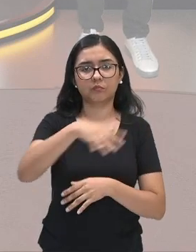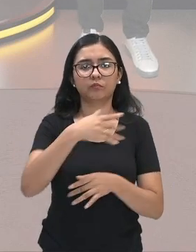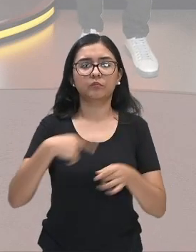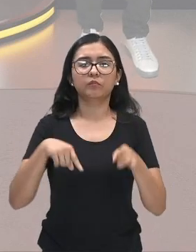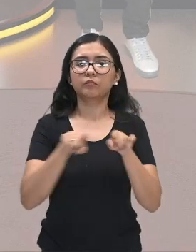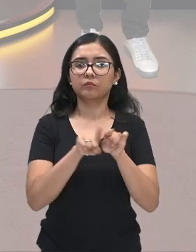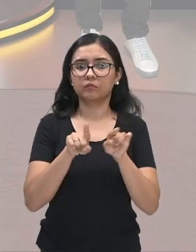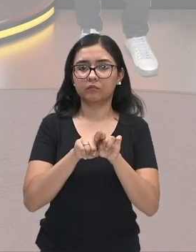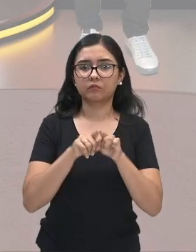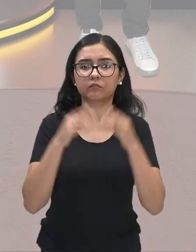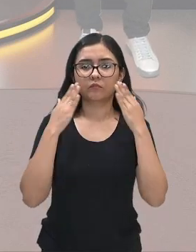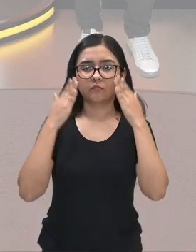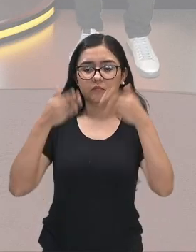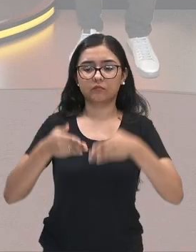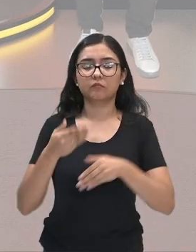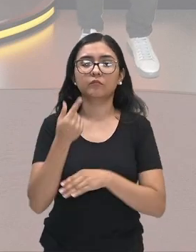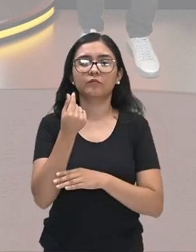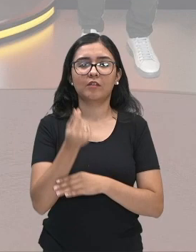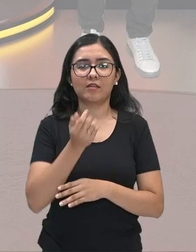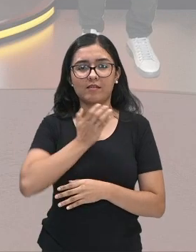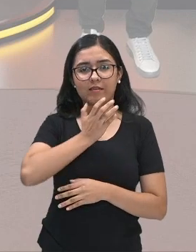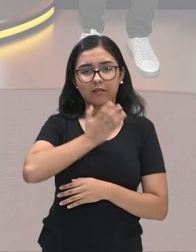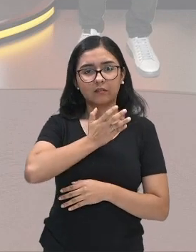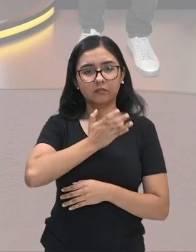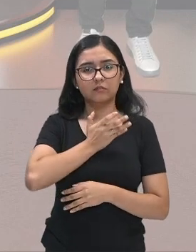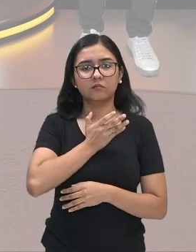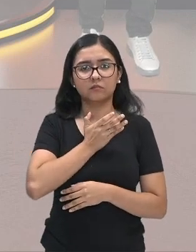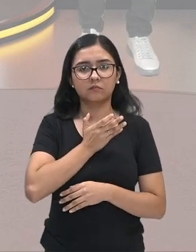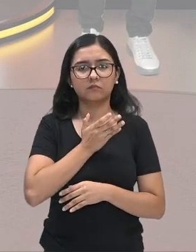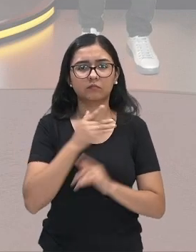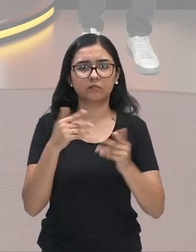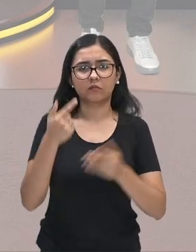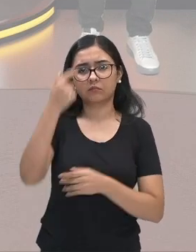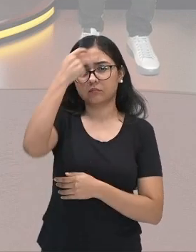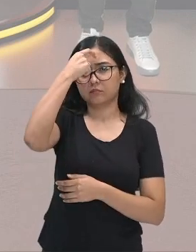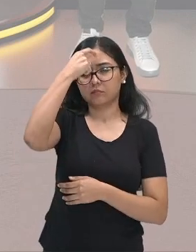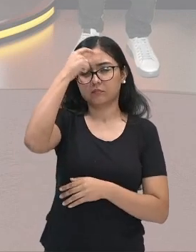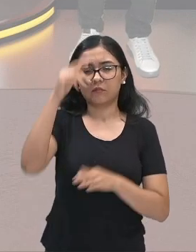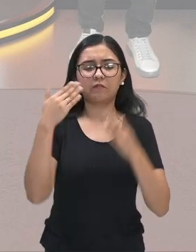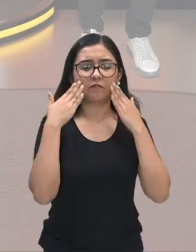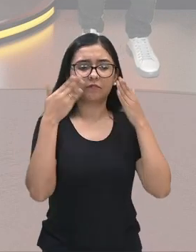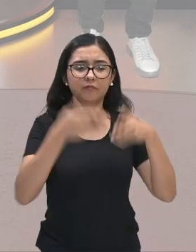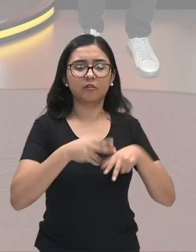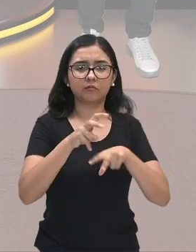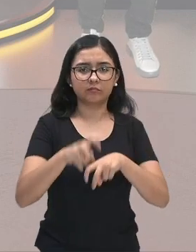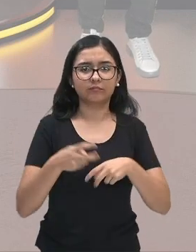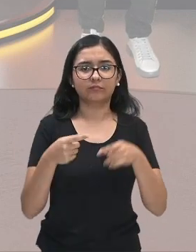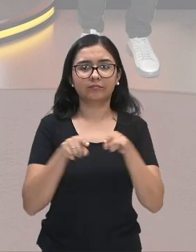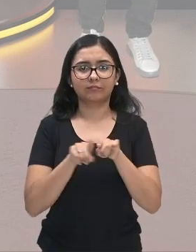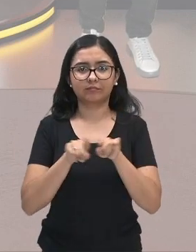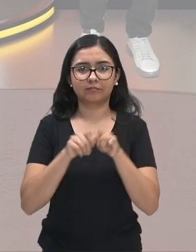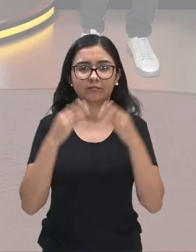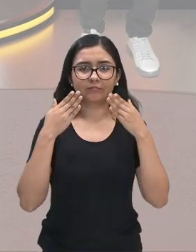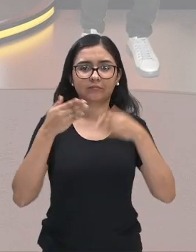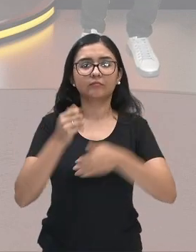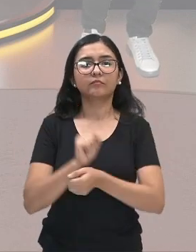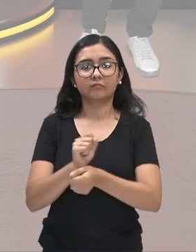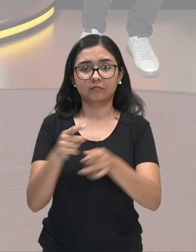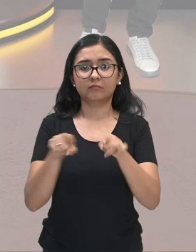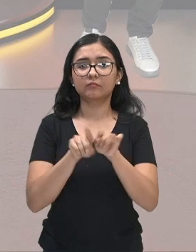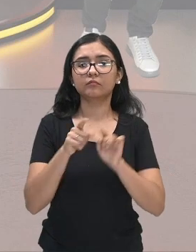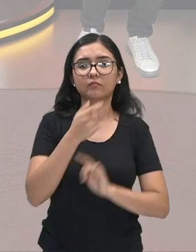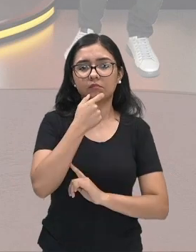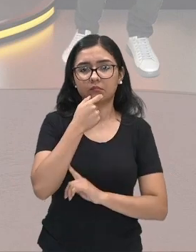que concentrava a riqueza e ter uma mentalidade ruralista e escravocrata. A Inglaterra também